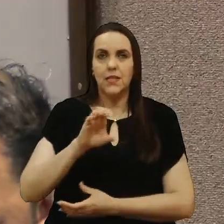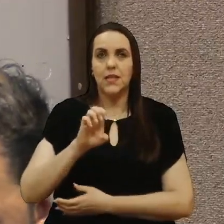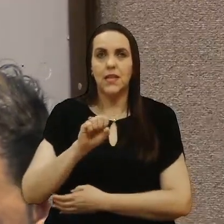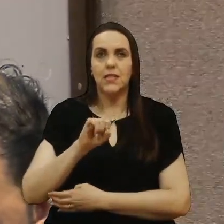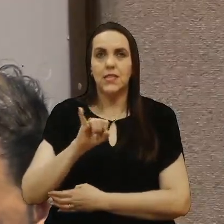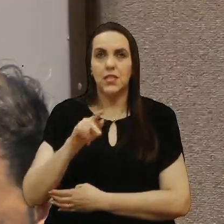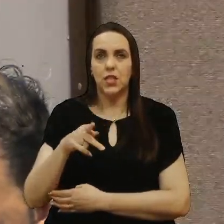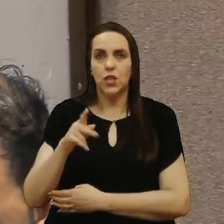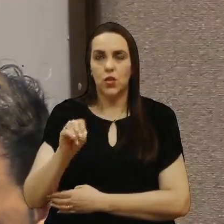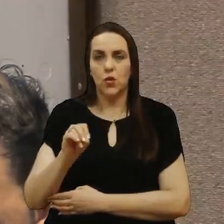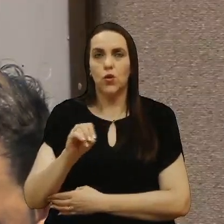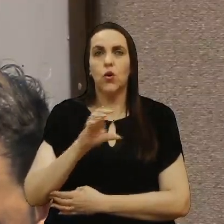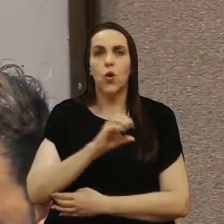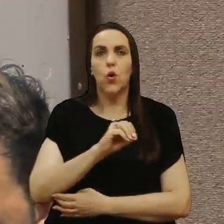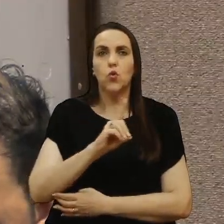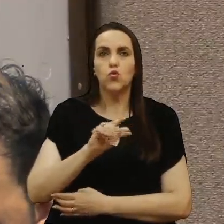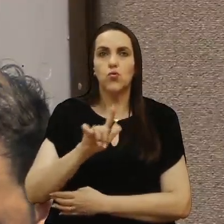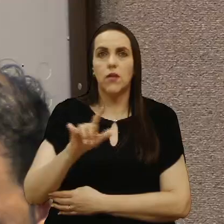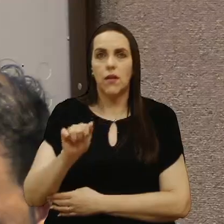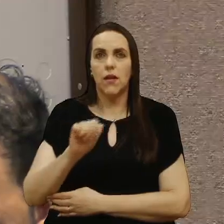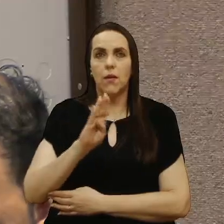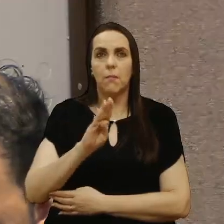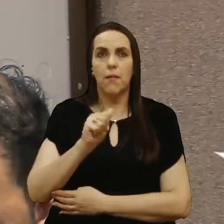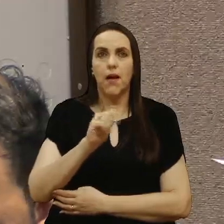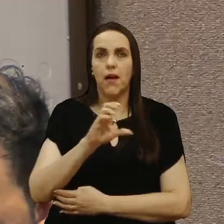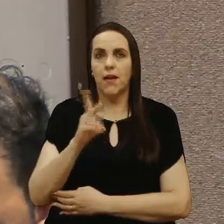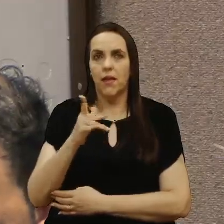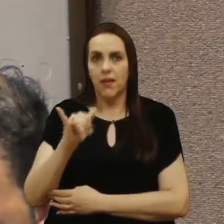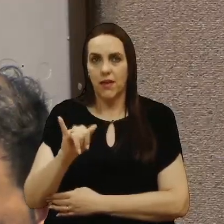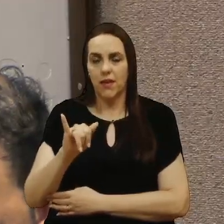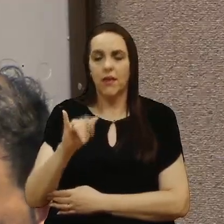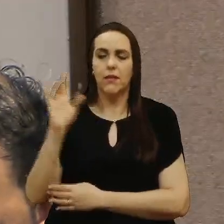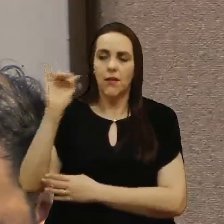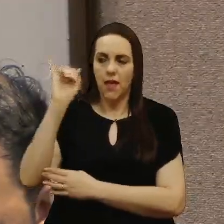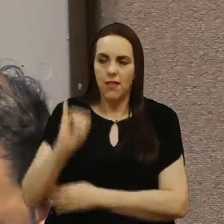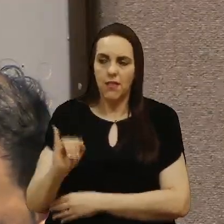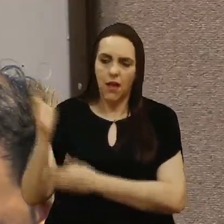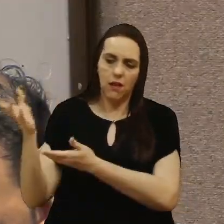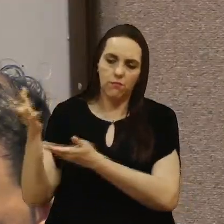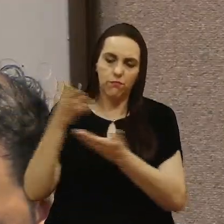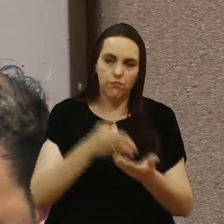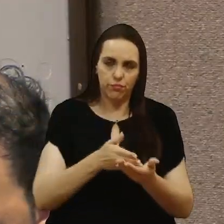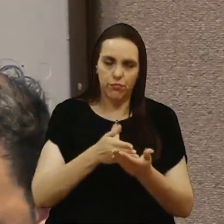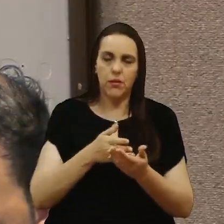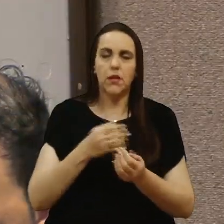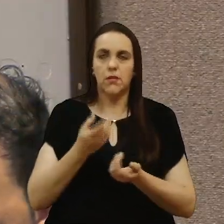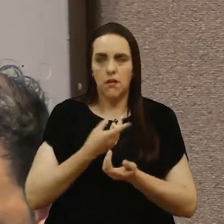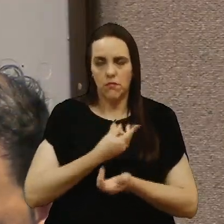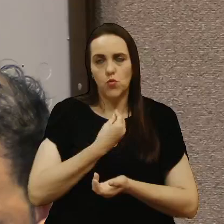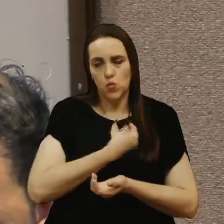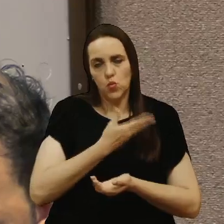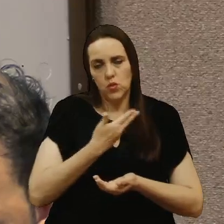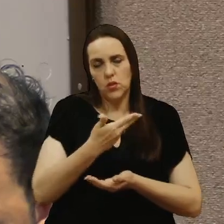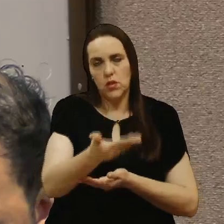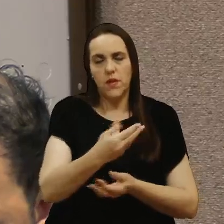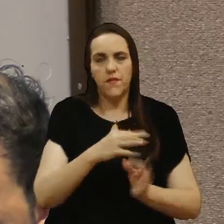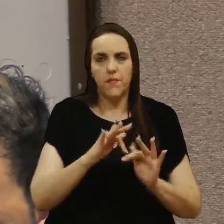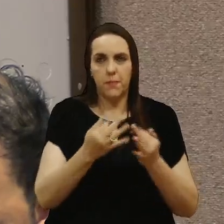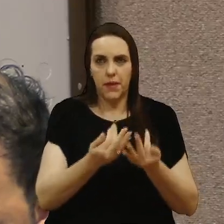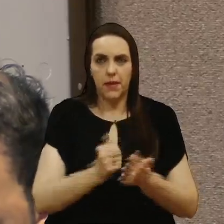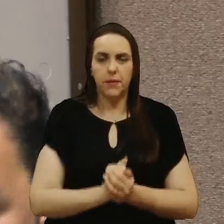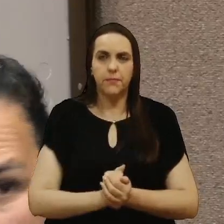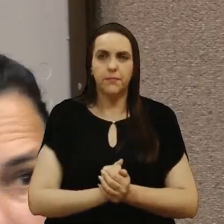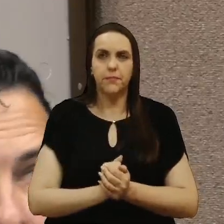Bach, trouxeram da Itália como forma de sustentar a sua família. Essa videira, hoje eu trouxe aqui até